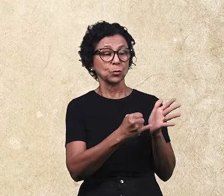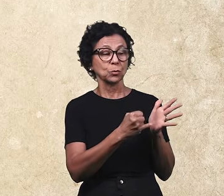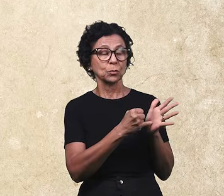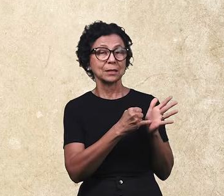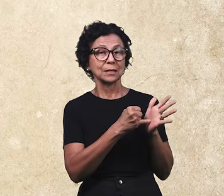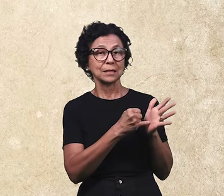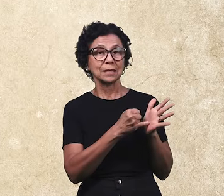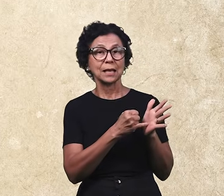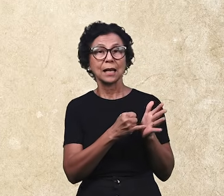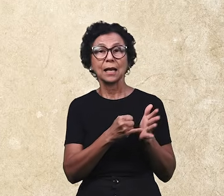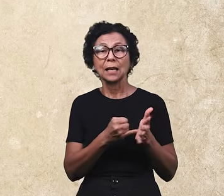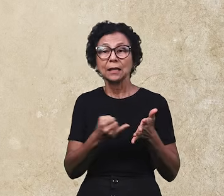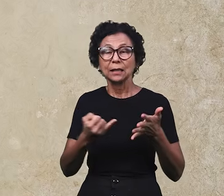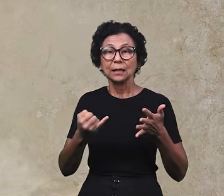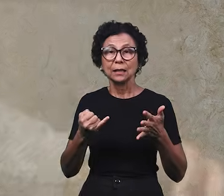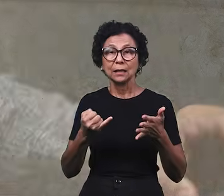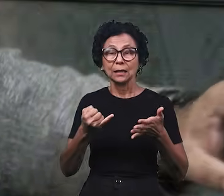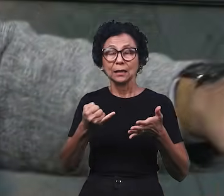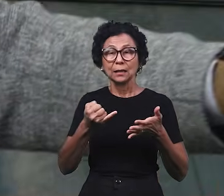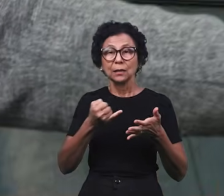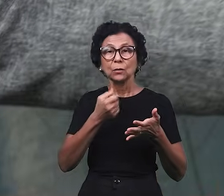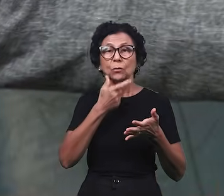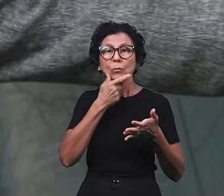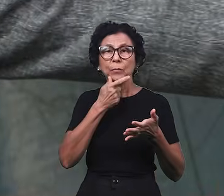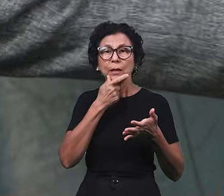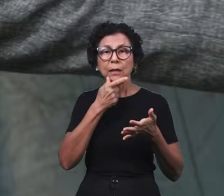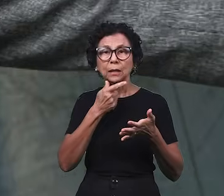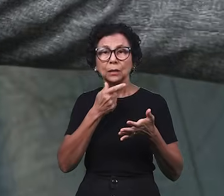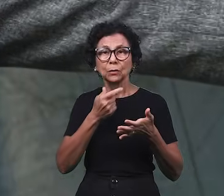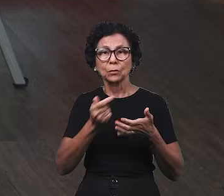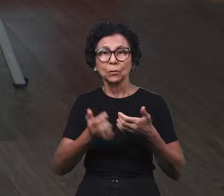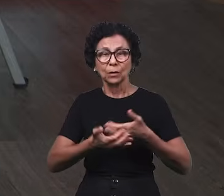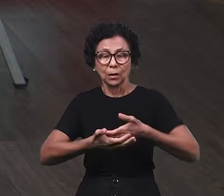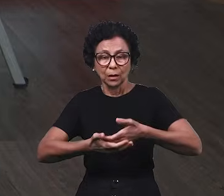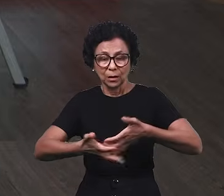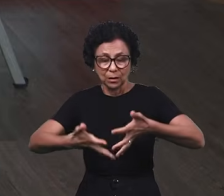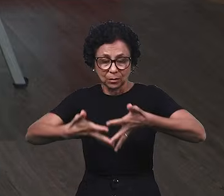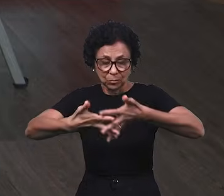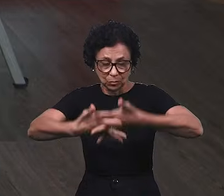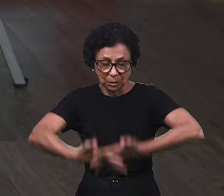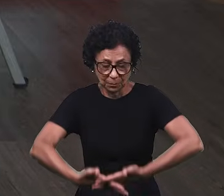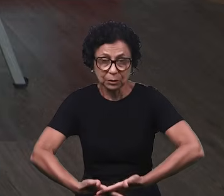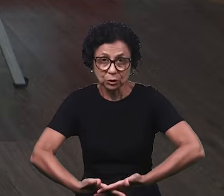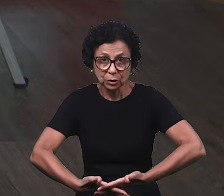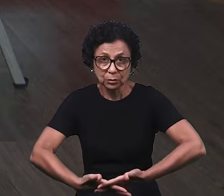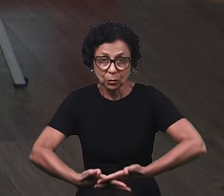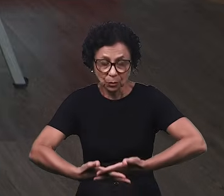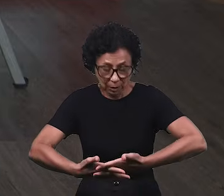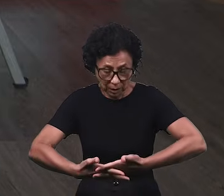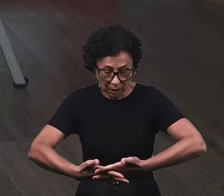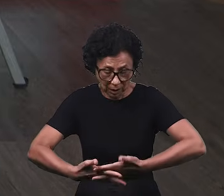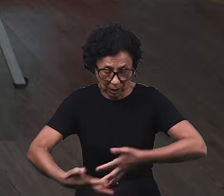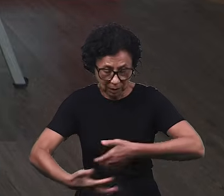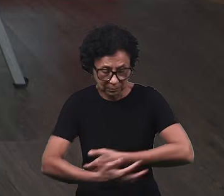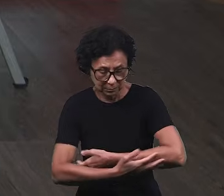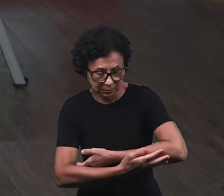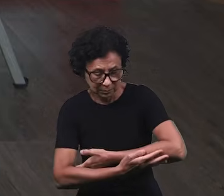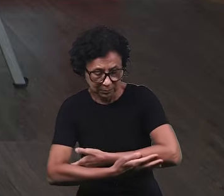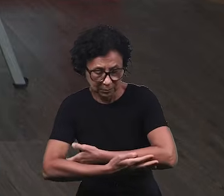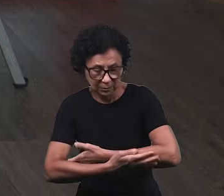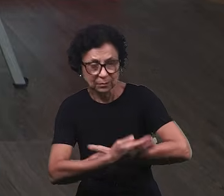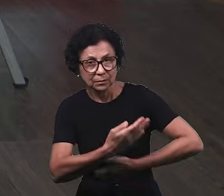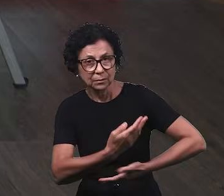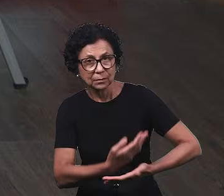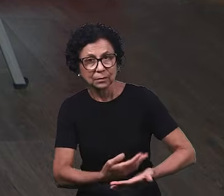uma manjedoura. Então nós temos aqui agora, né, essa referência da casa, né, de uma casa e